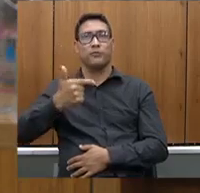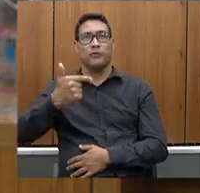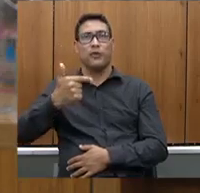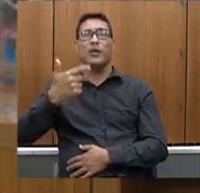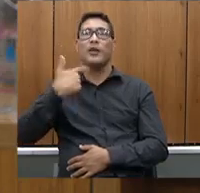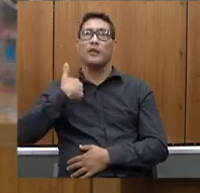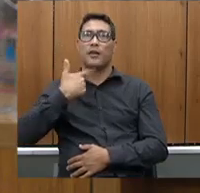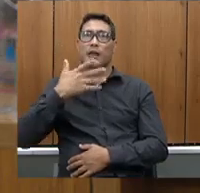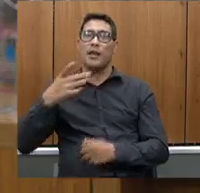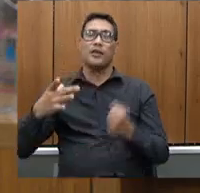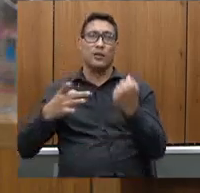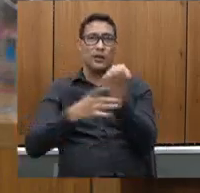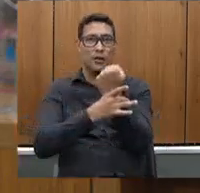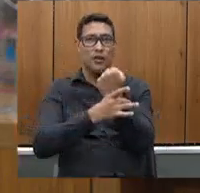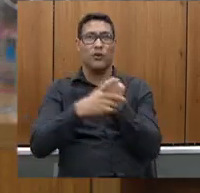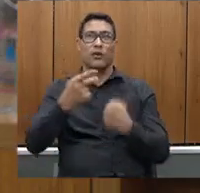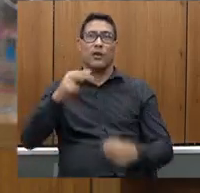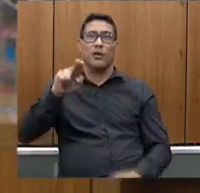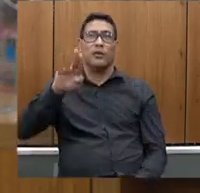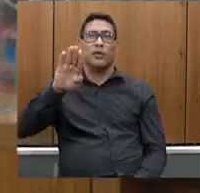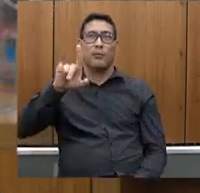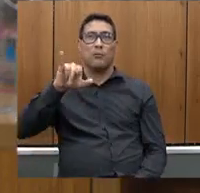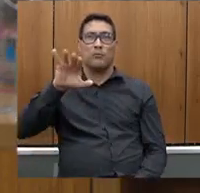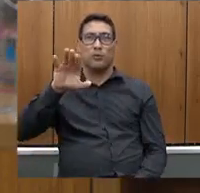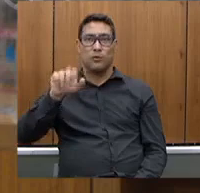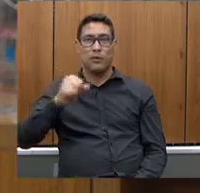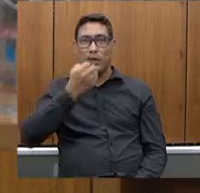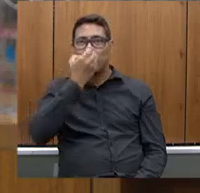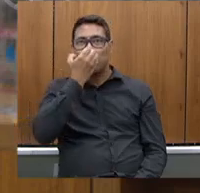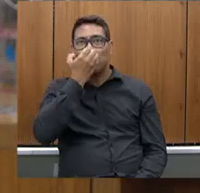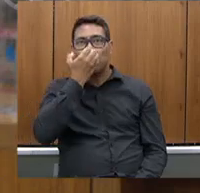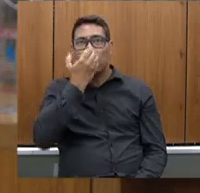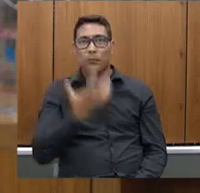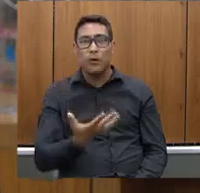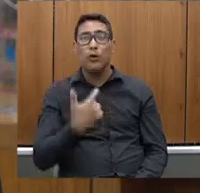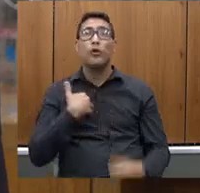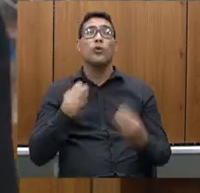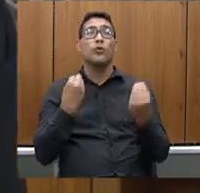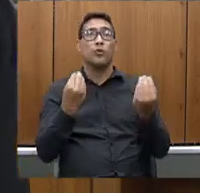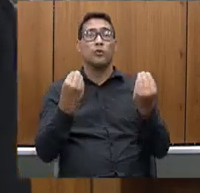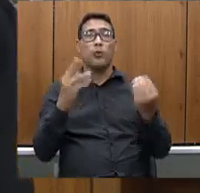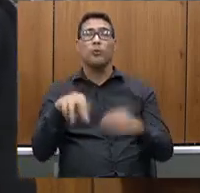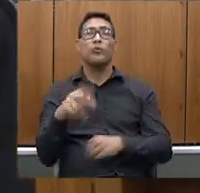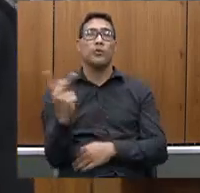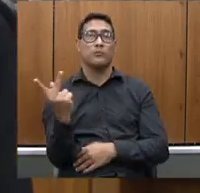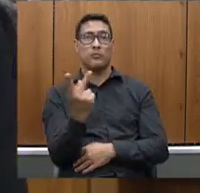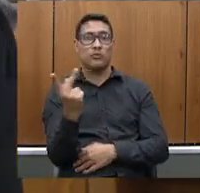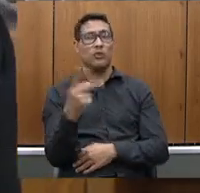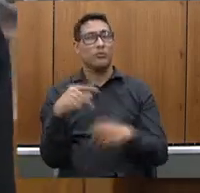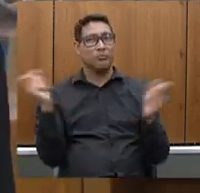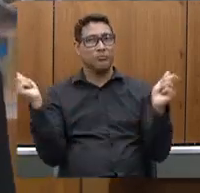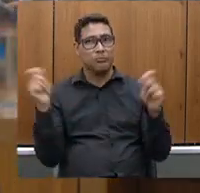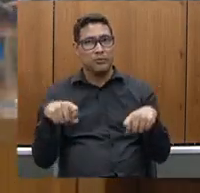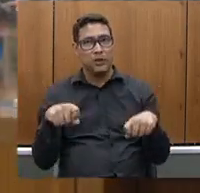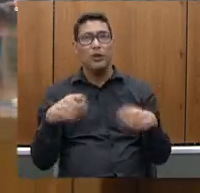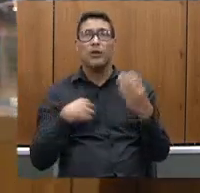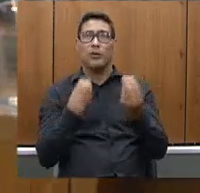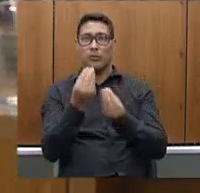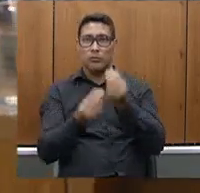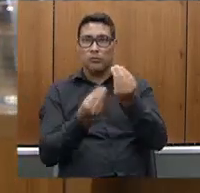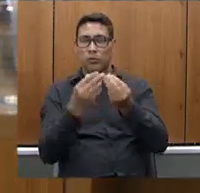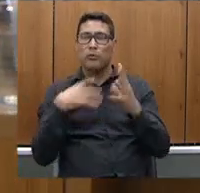Pública né como que que essa dupla deu certo como que a comissão